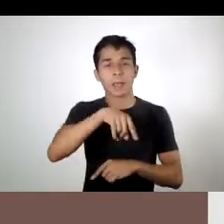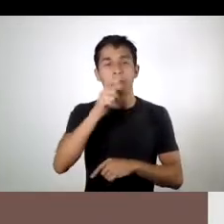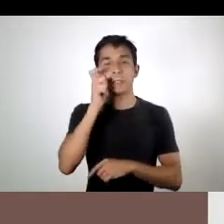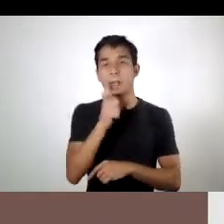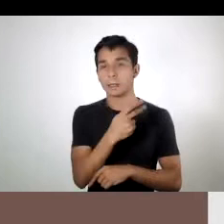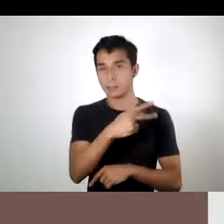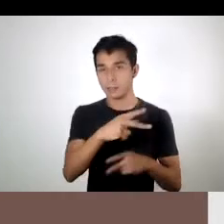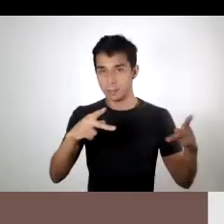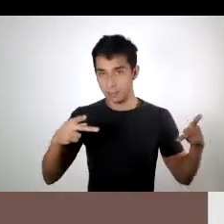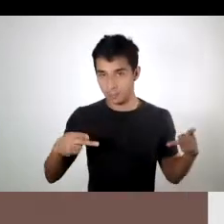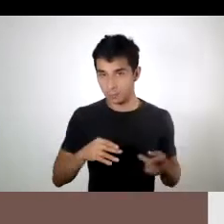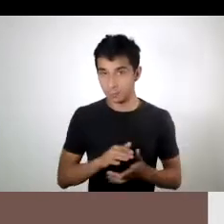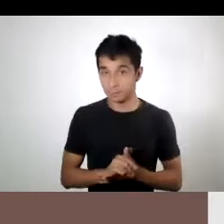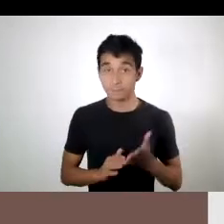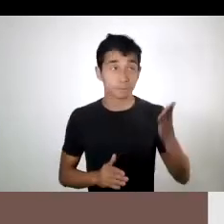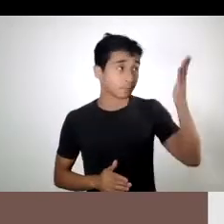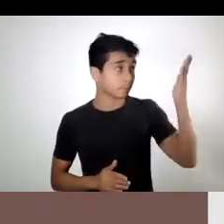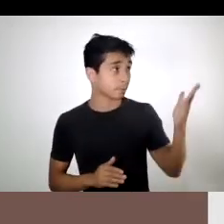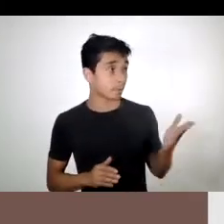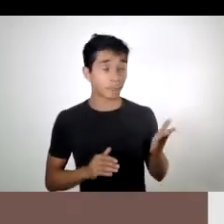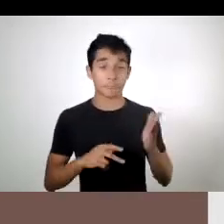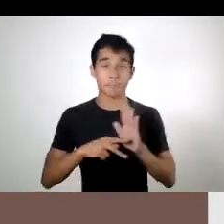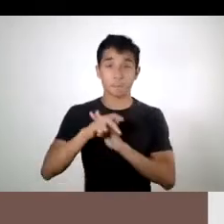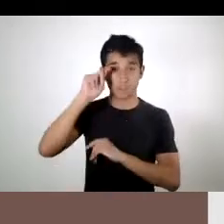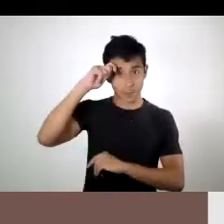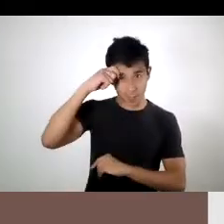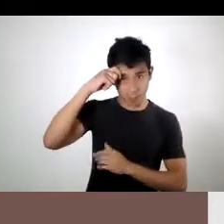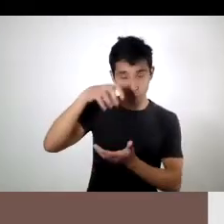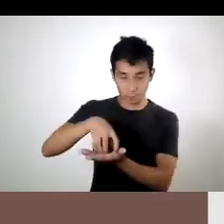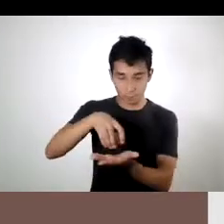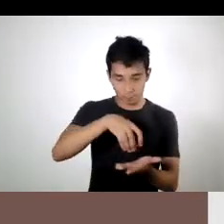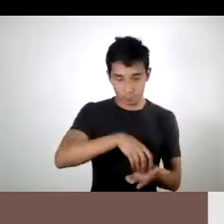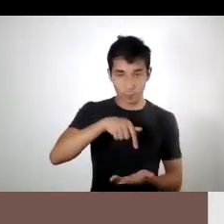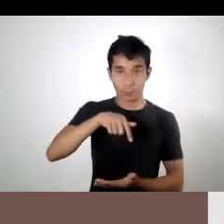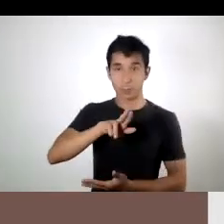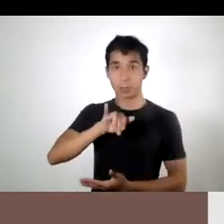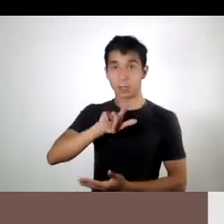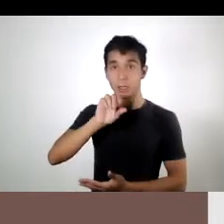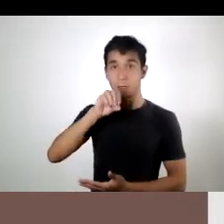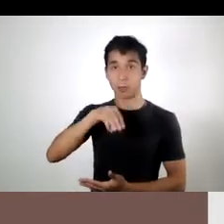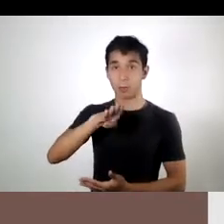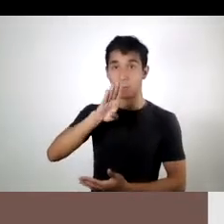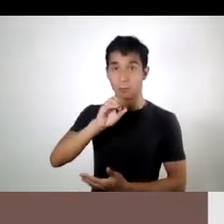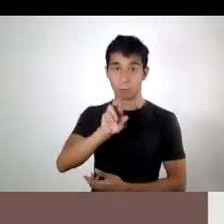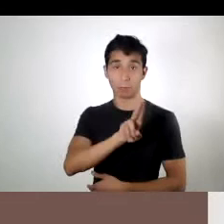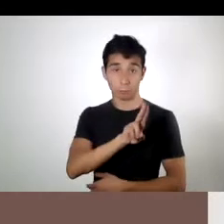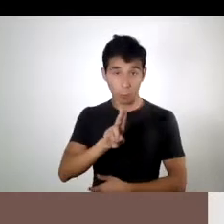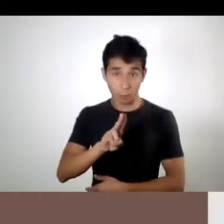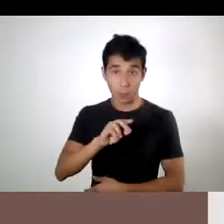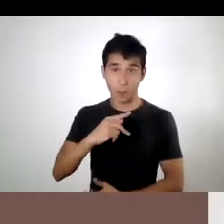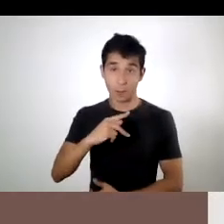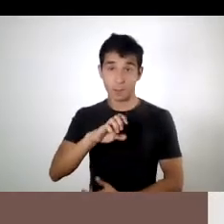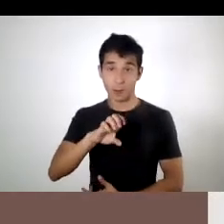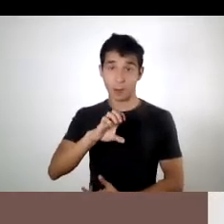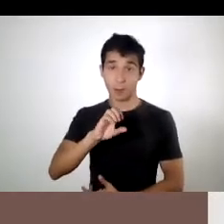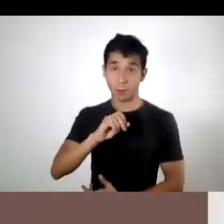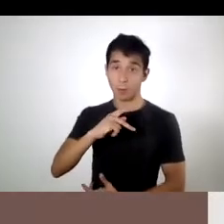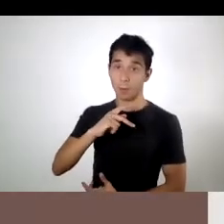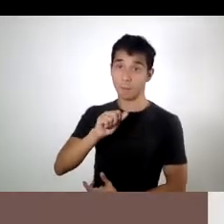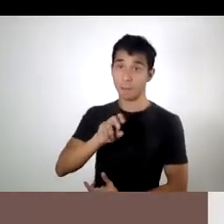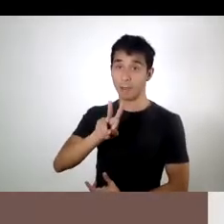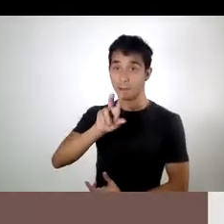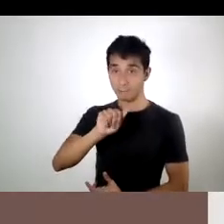ela é quilombola, membro do Quilombo de Peropava, Registro São Paulo. Ela é